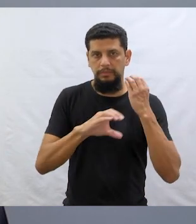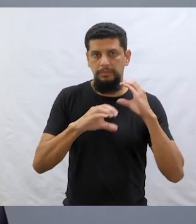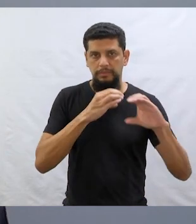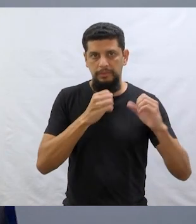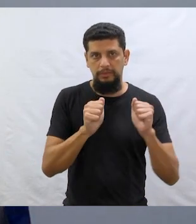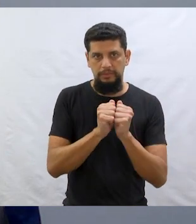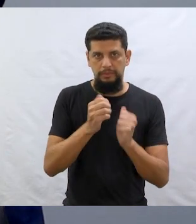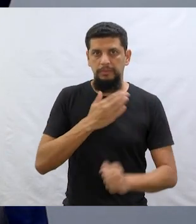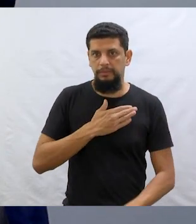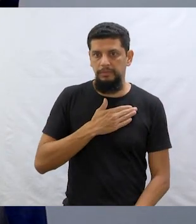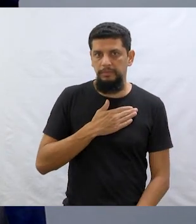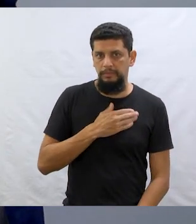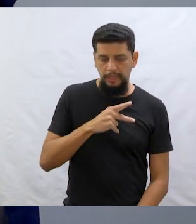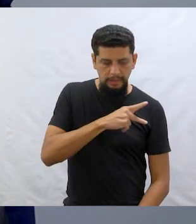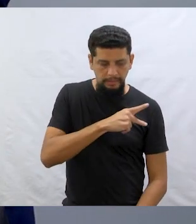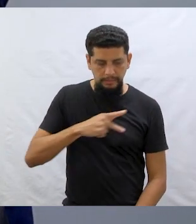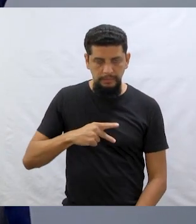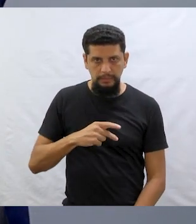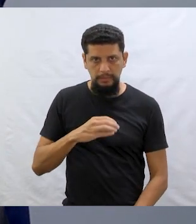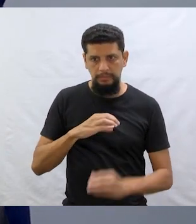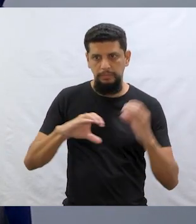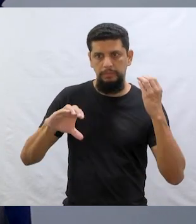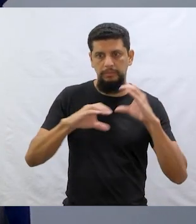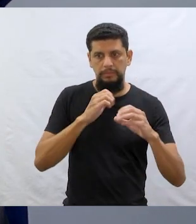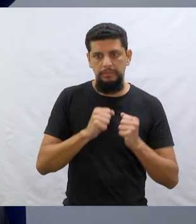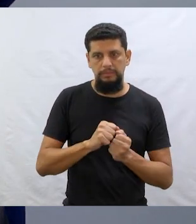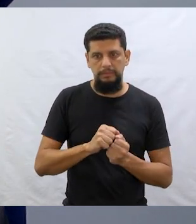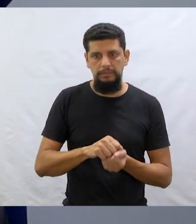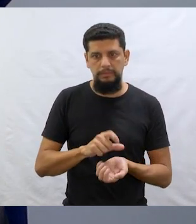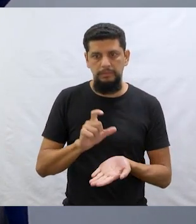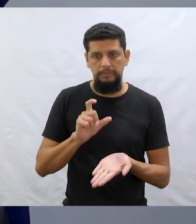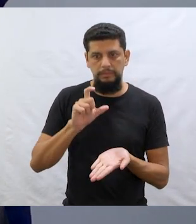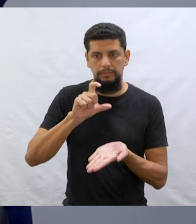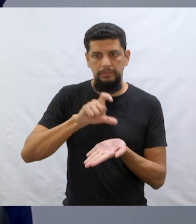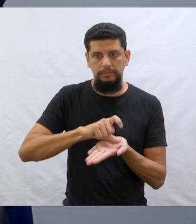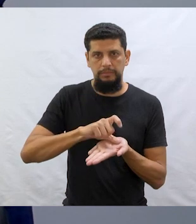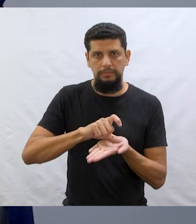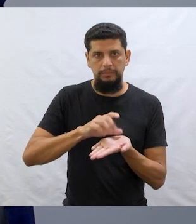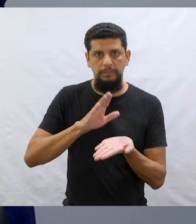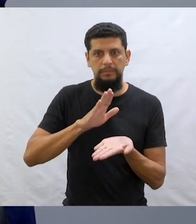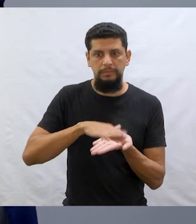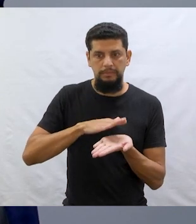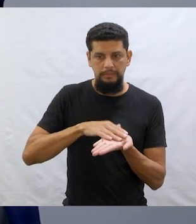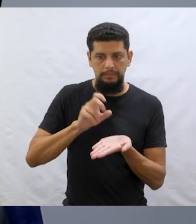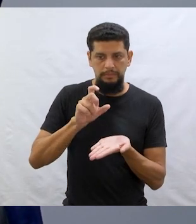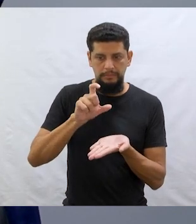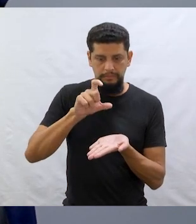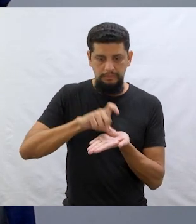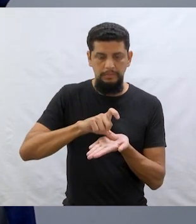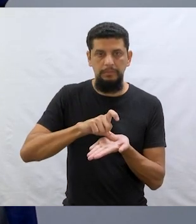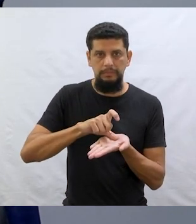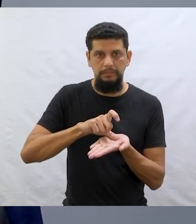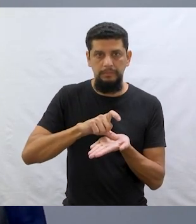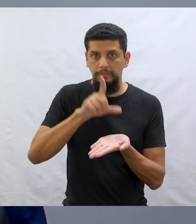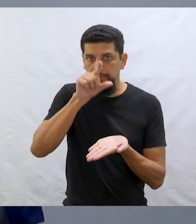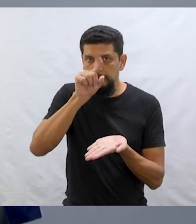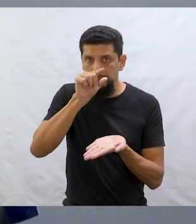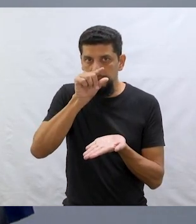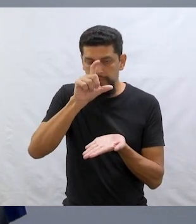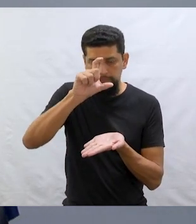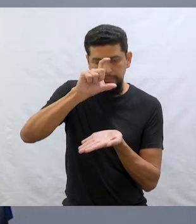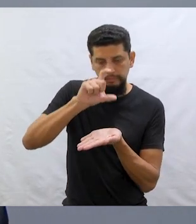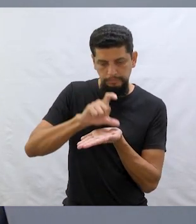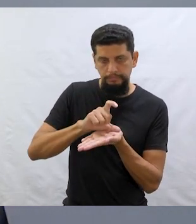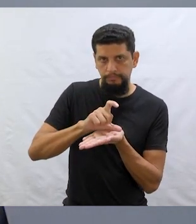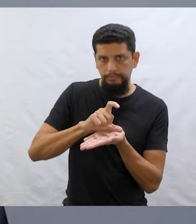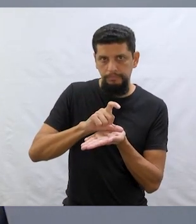com a gente. Professora Cris, vamos cantar segurando. Isso, nós vamos fazendo gestos com o